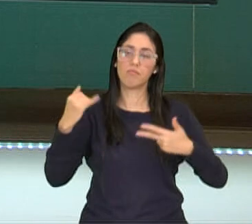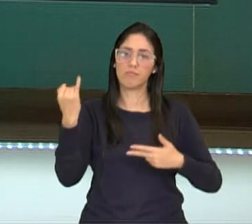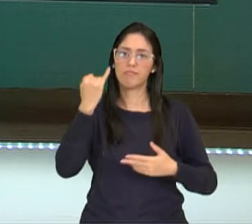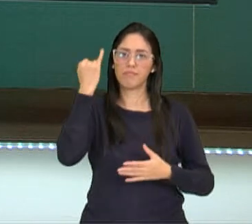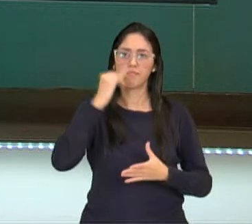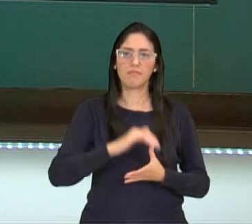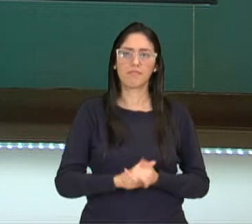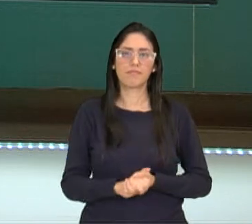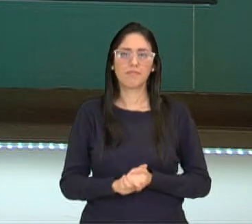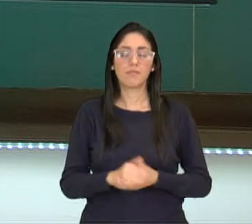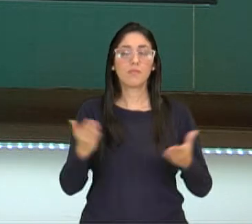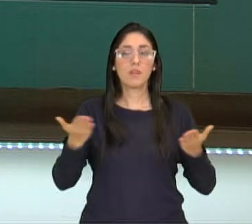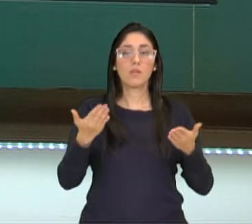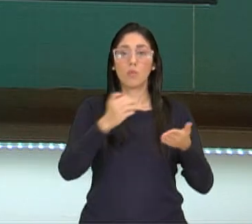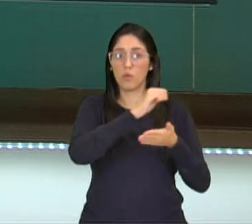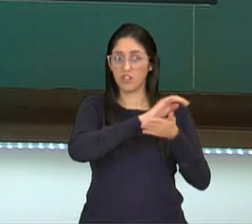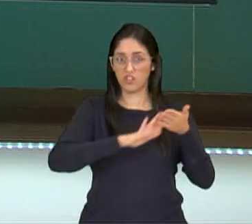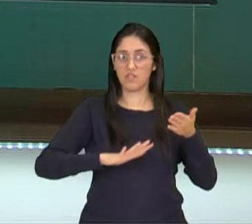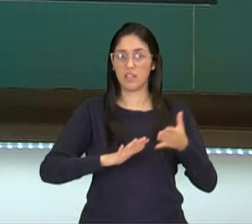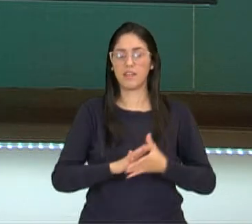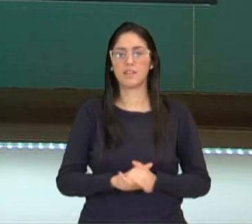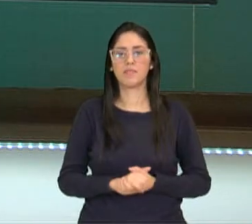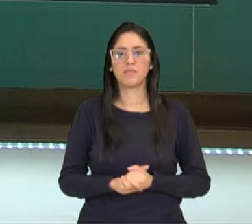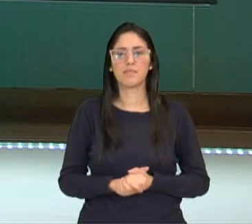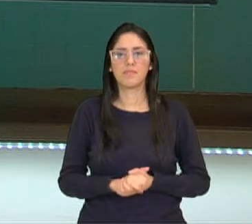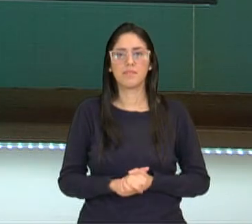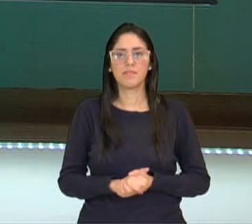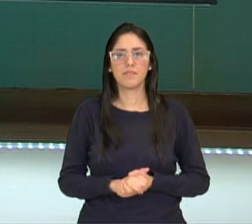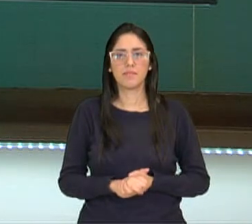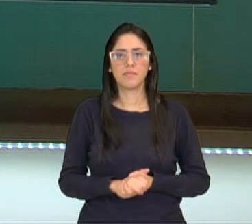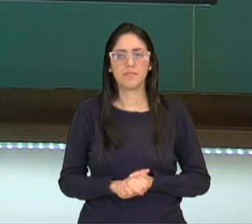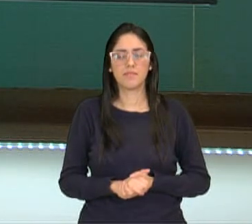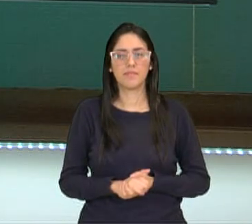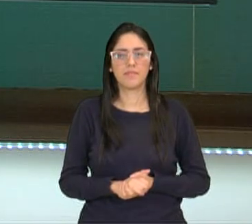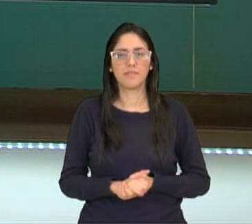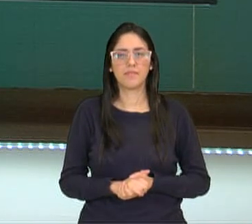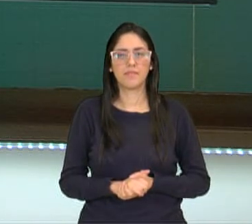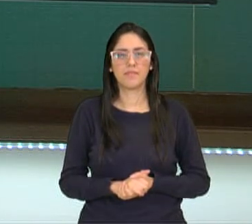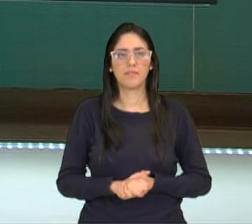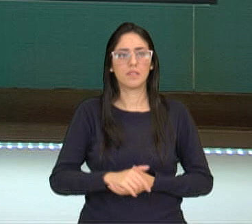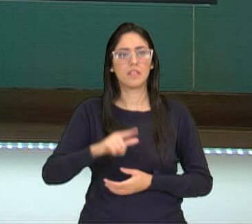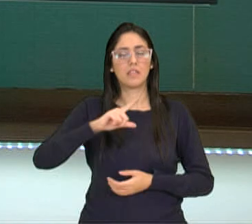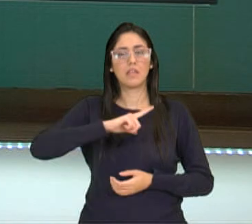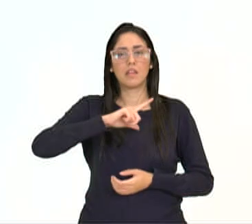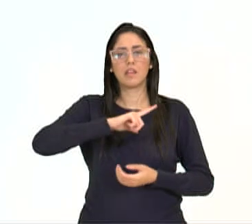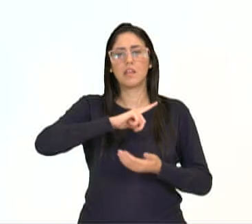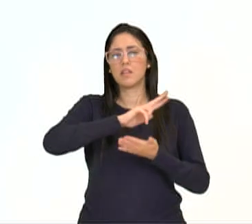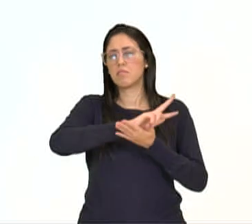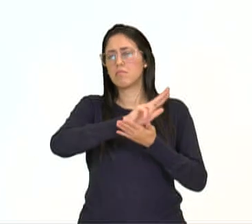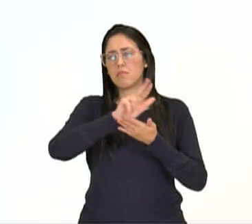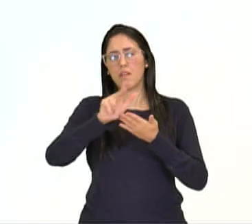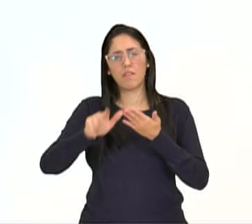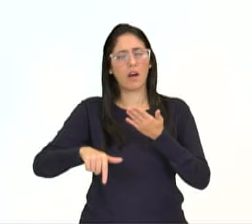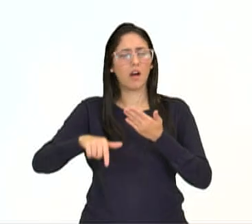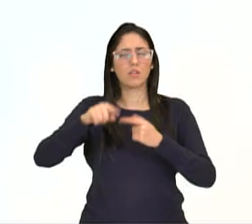importante. Então, vou fazer agora um exercício com vocês aqui. Eu tenho vários objetos,